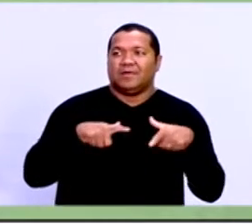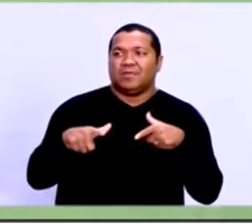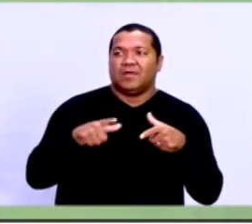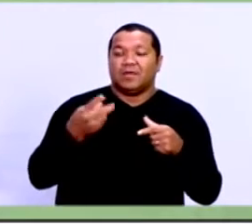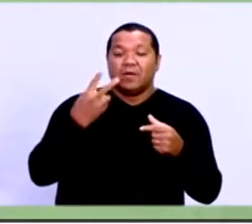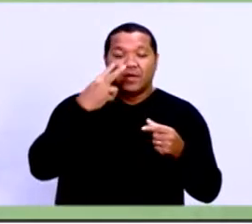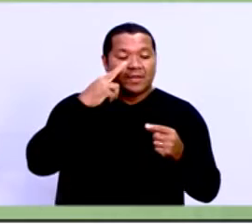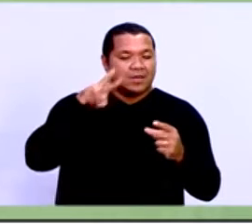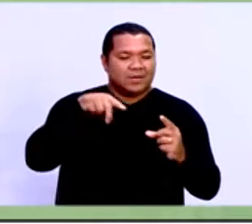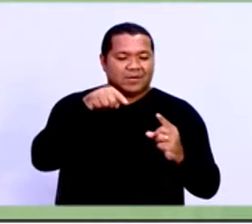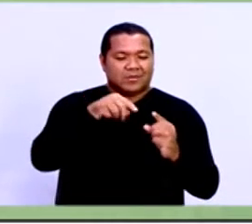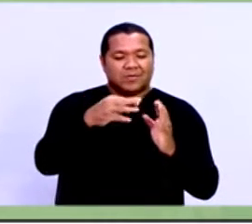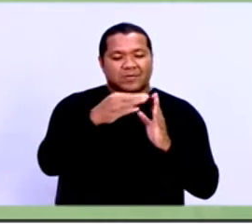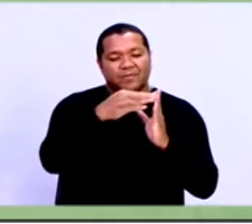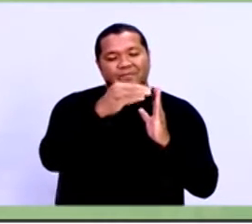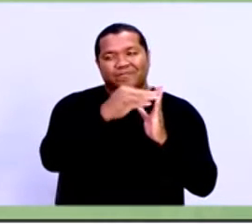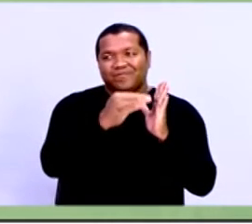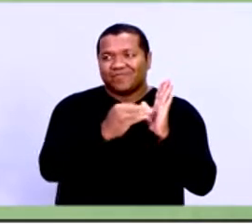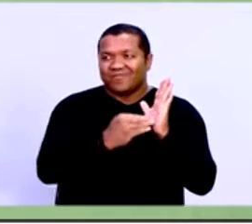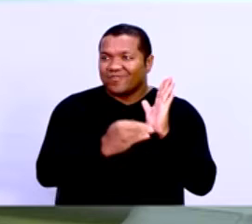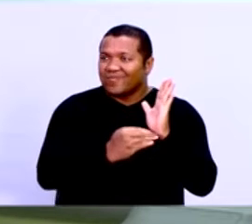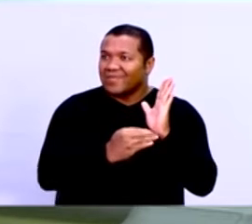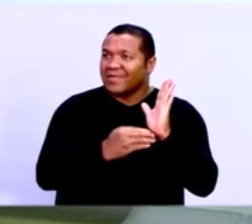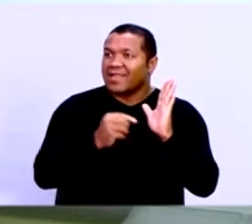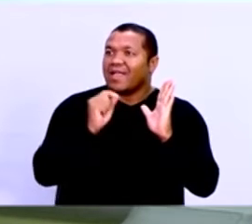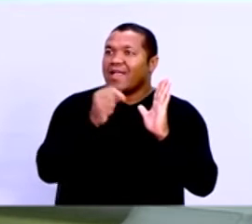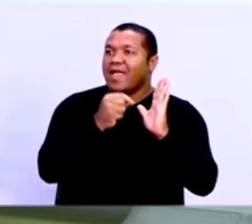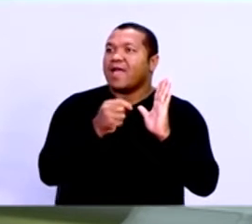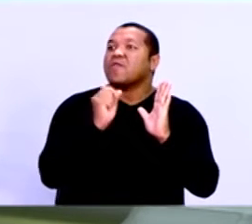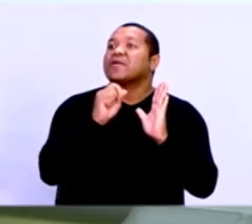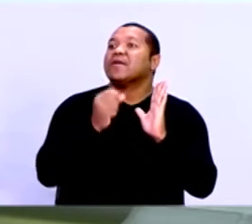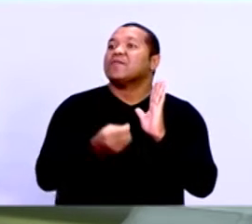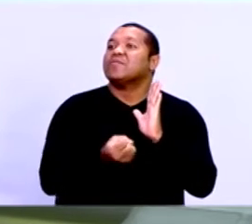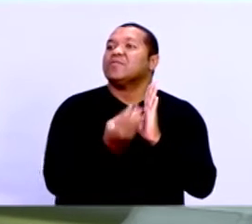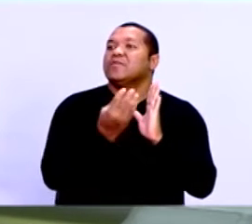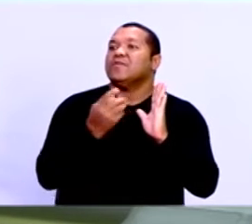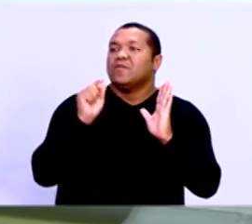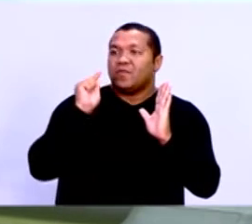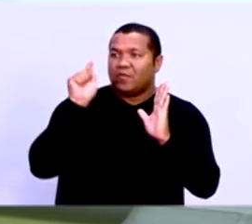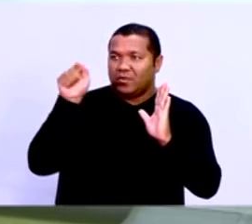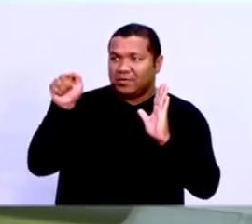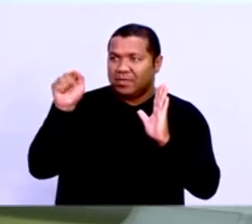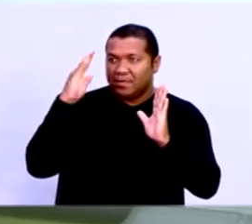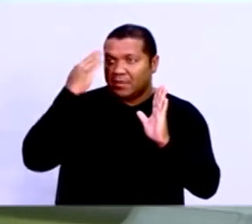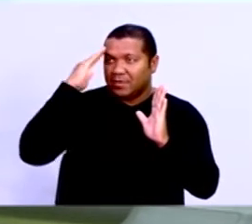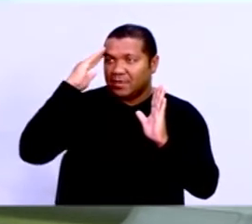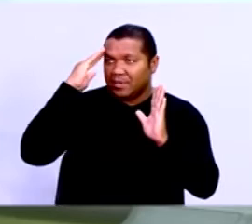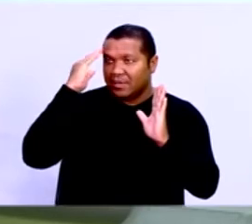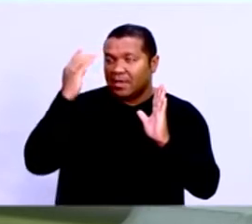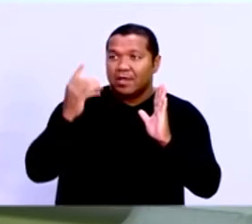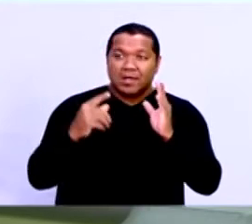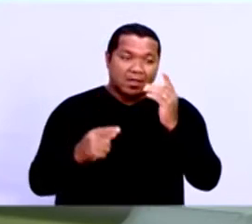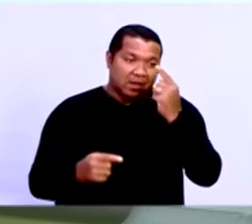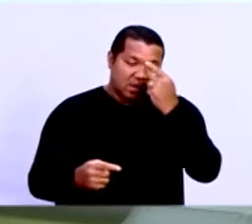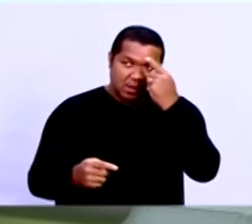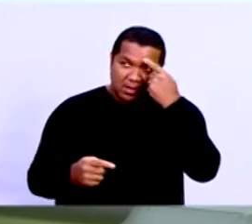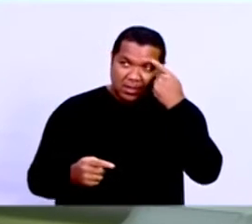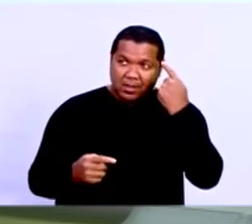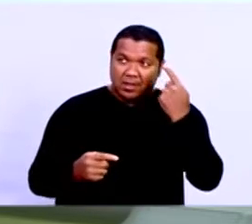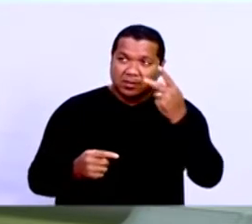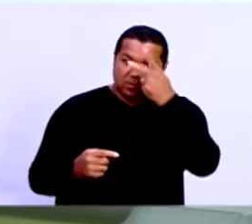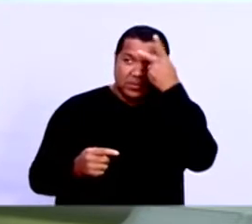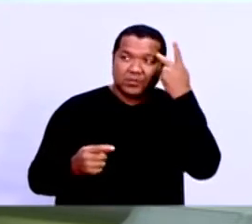visão do produto isso você tem que entender você vê o seu cliente entender para que o seu sistema